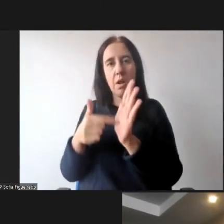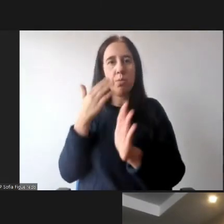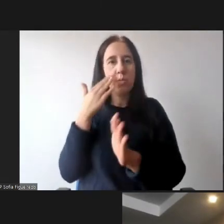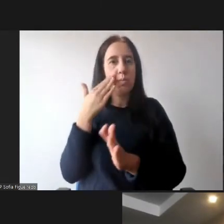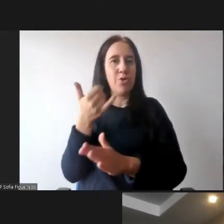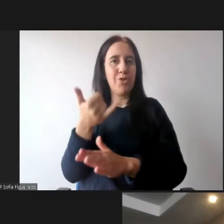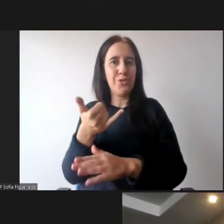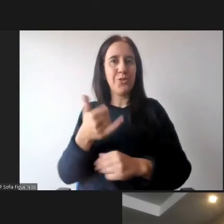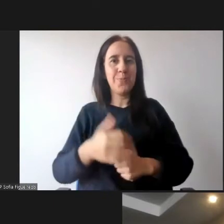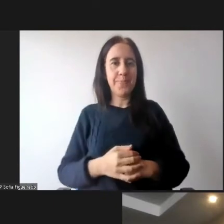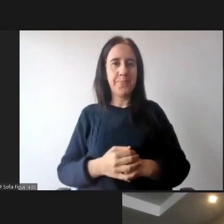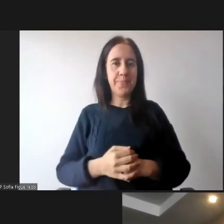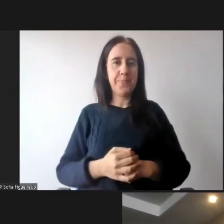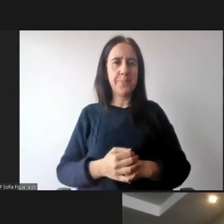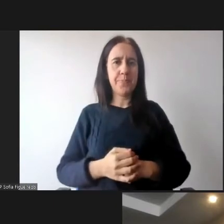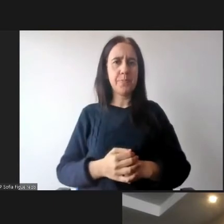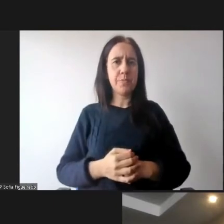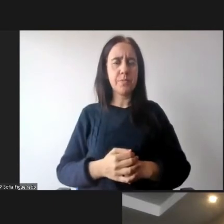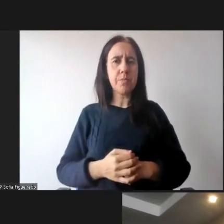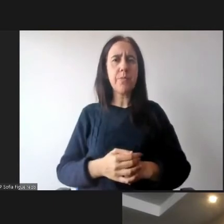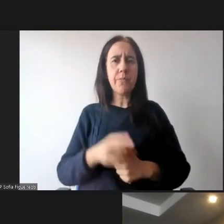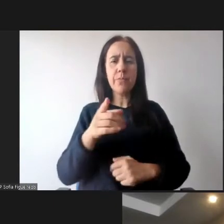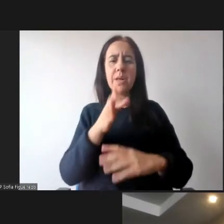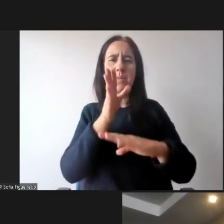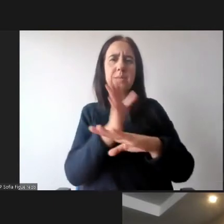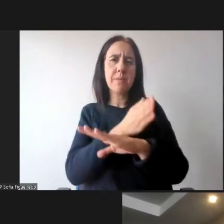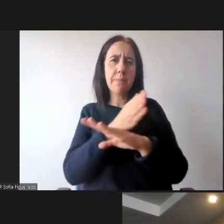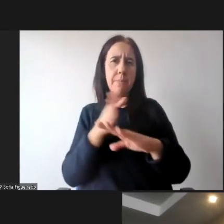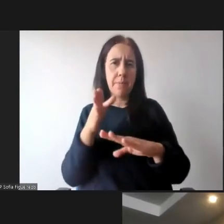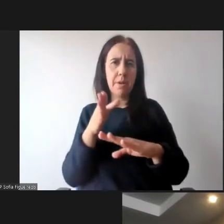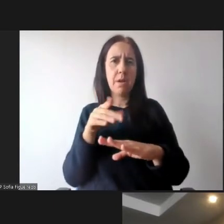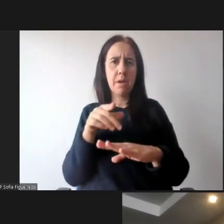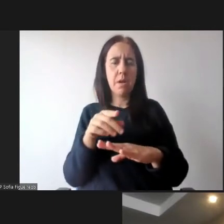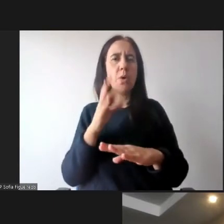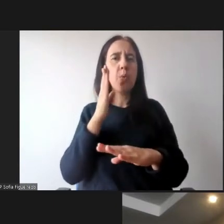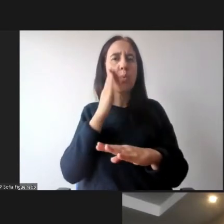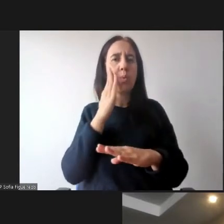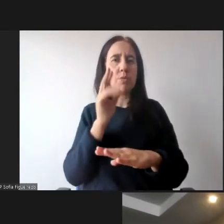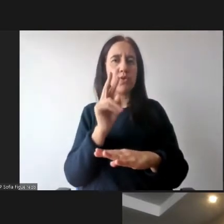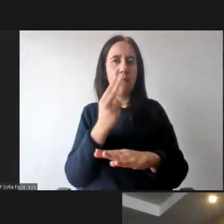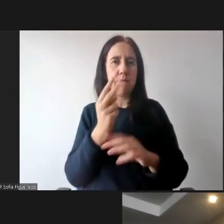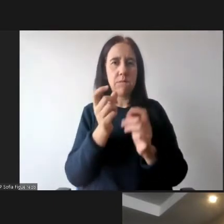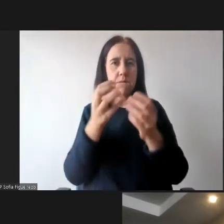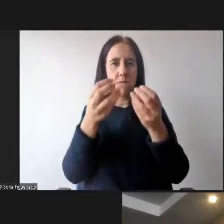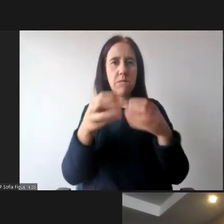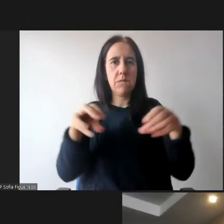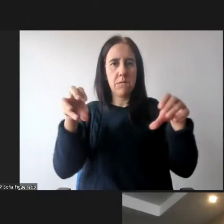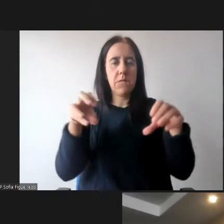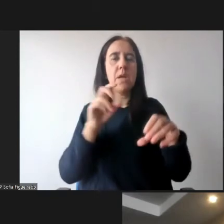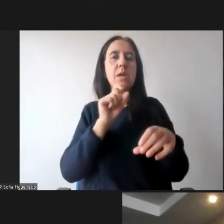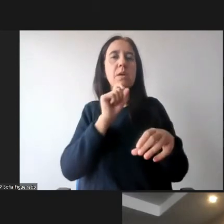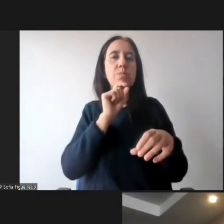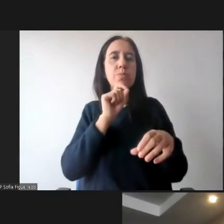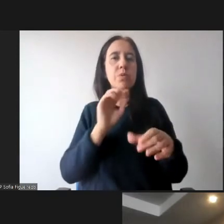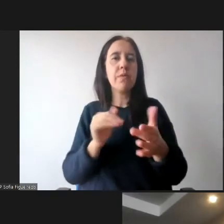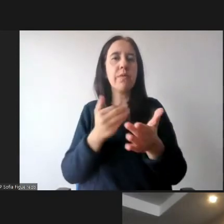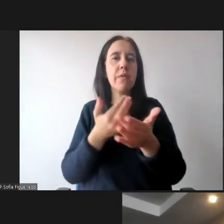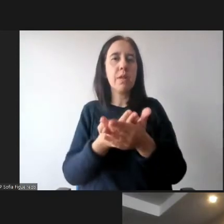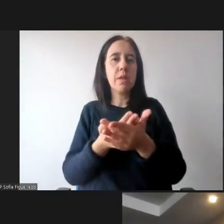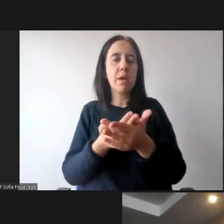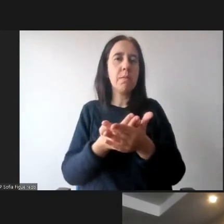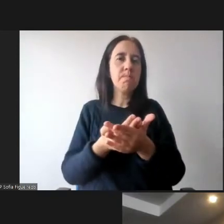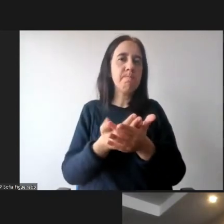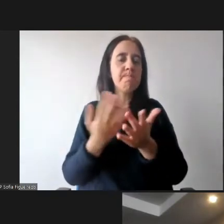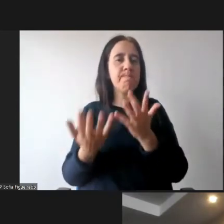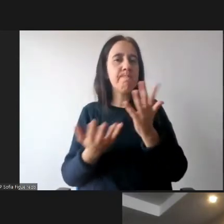2. Esta separação aqui entre dois números pode levar pode suscitar a